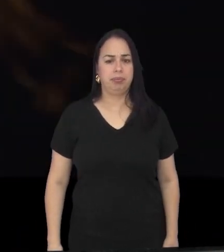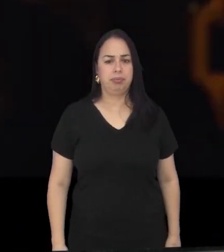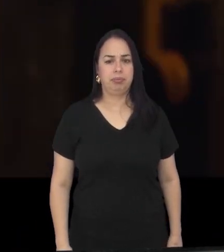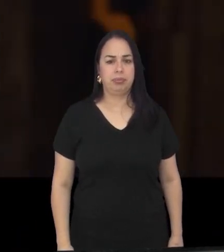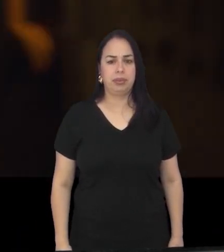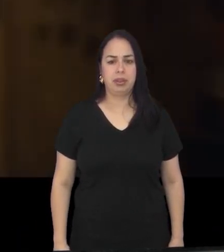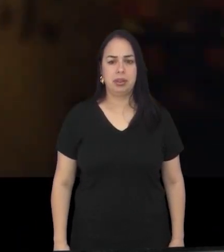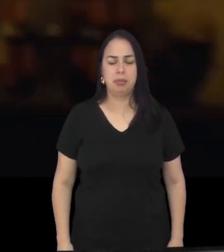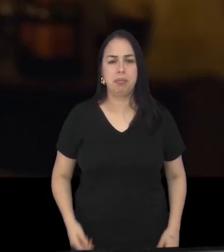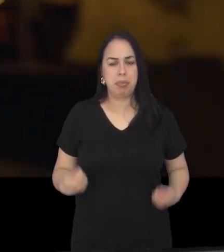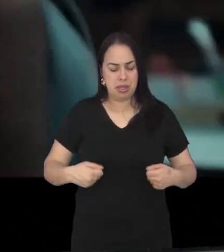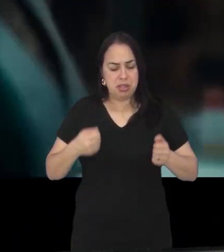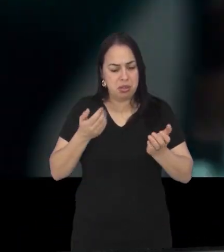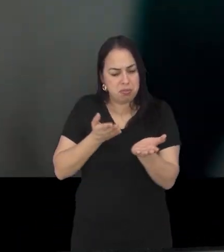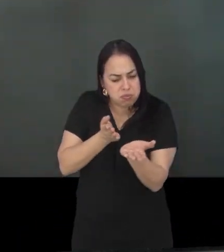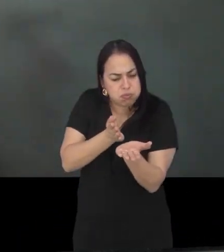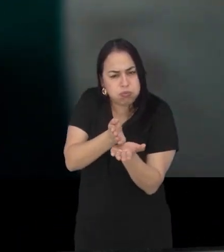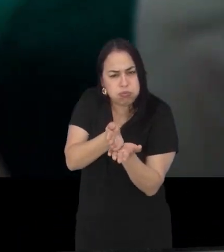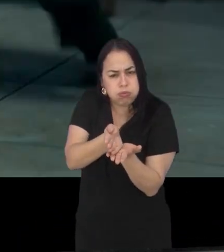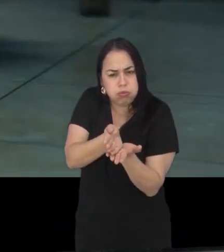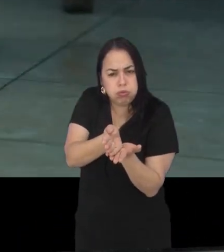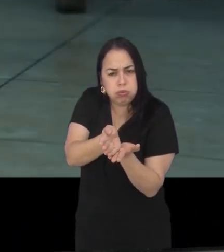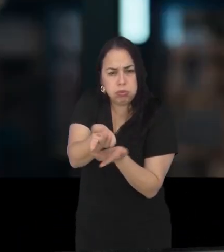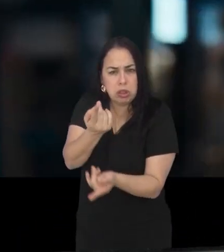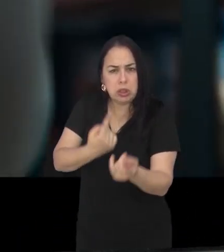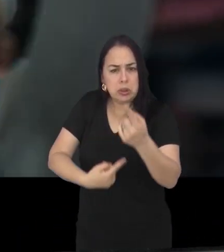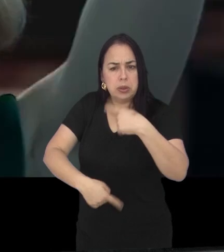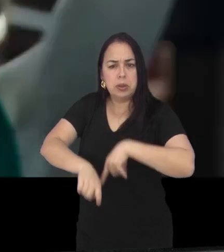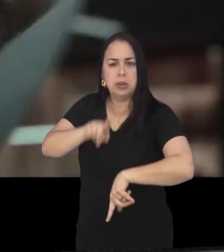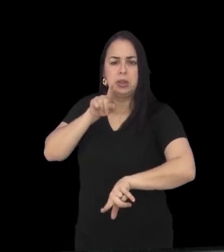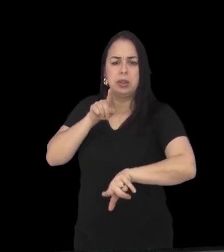Todos precisamos seguir em frente.